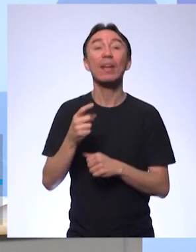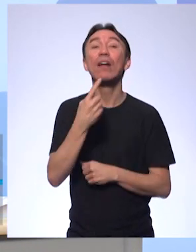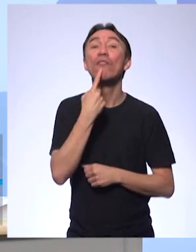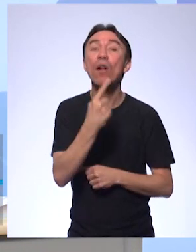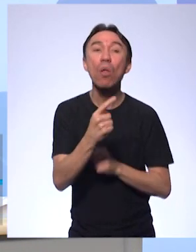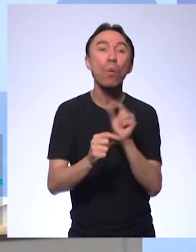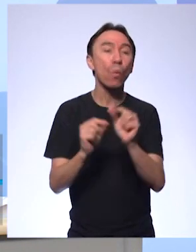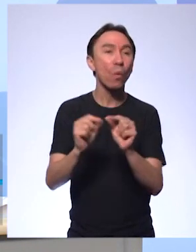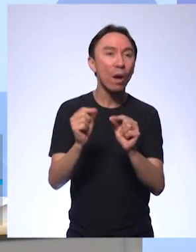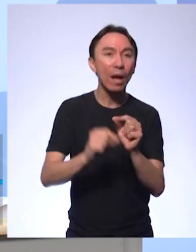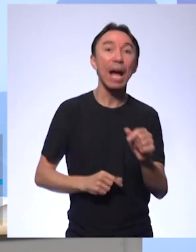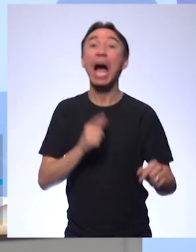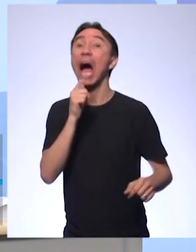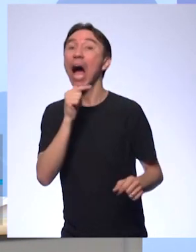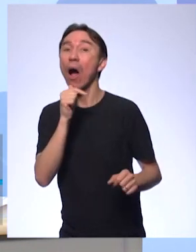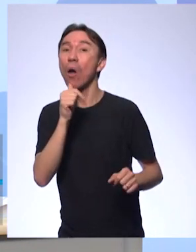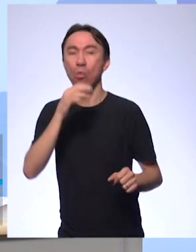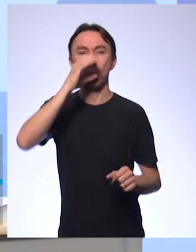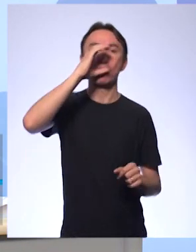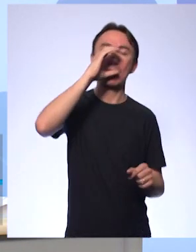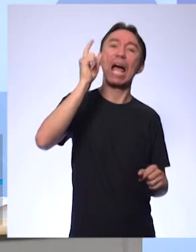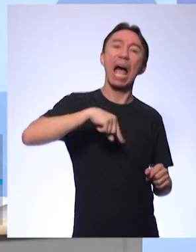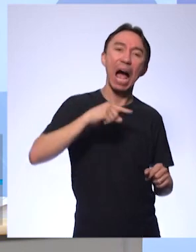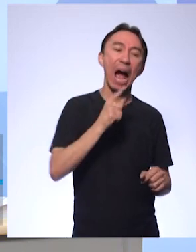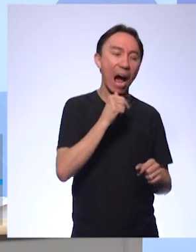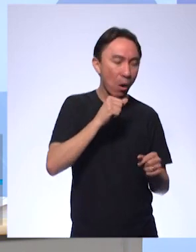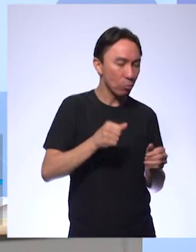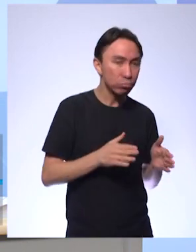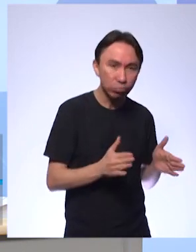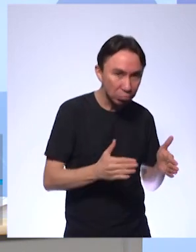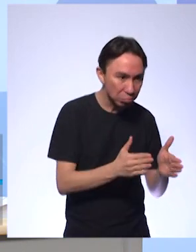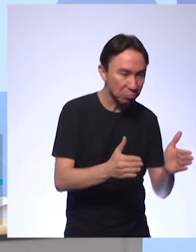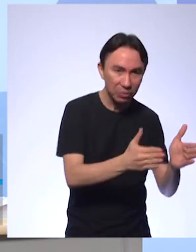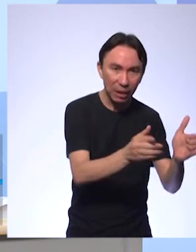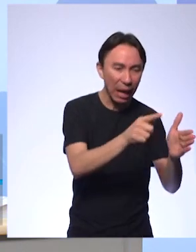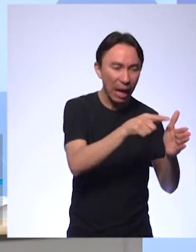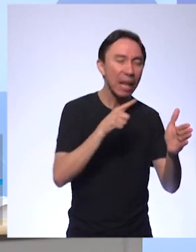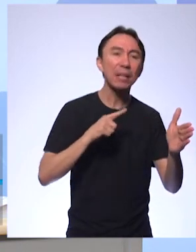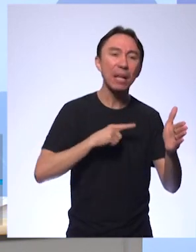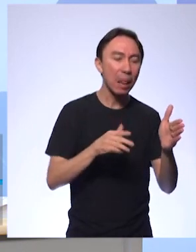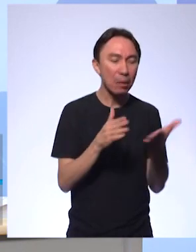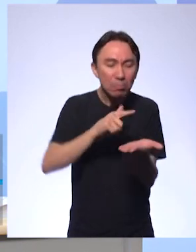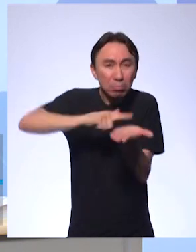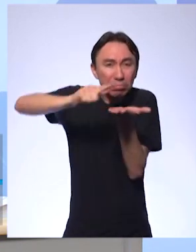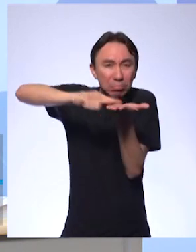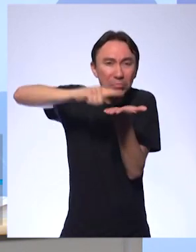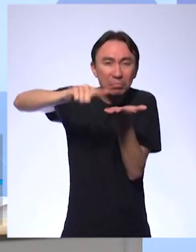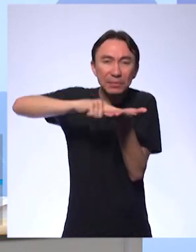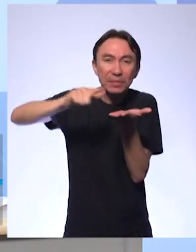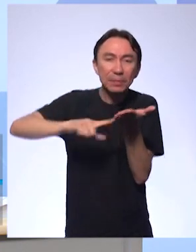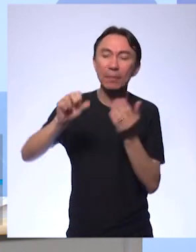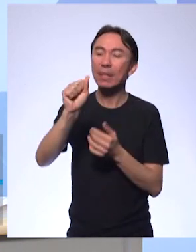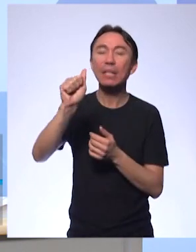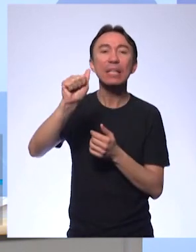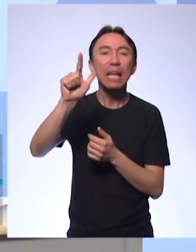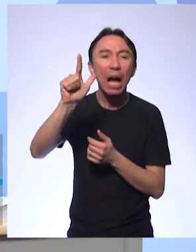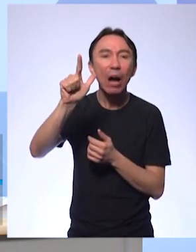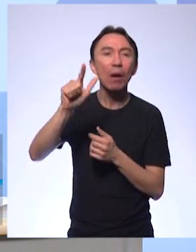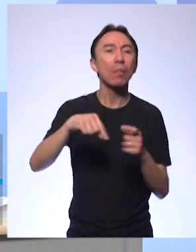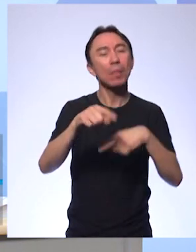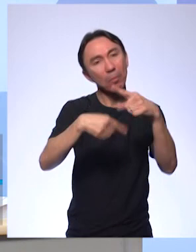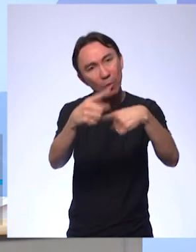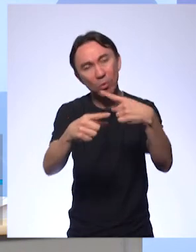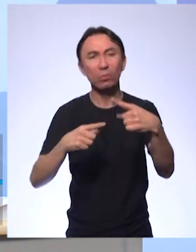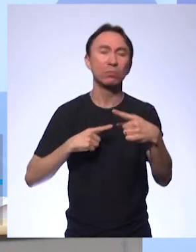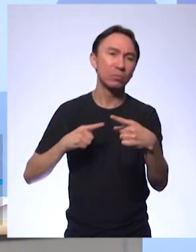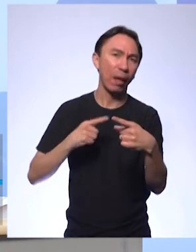assim, que o tipo de água que bebemos é água de rios. Ela passa por um processo que retira o sal. Depois disso, óbvio que